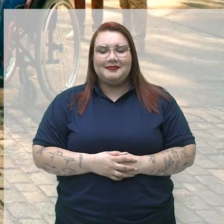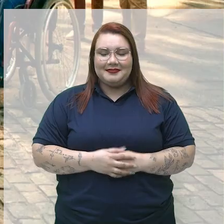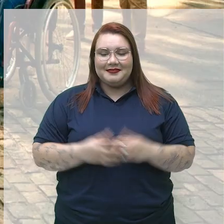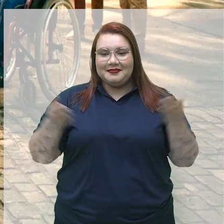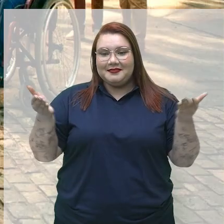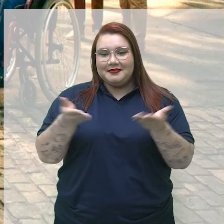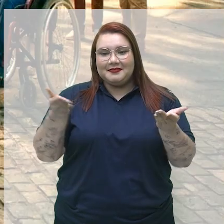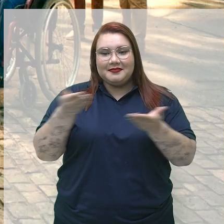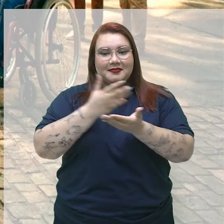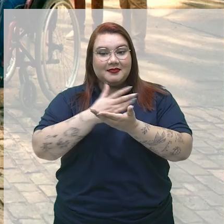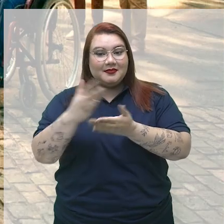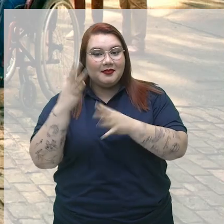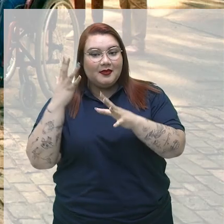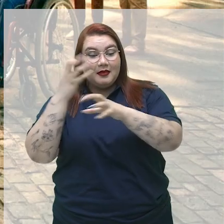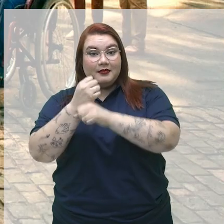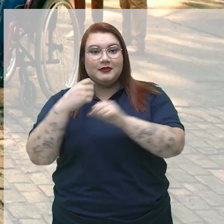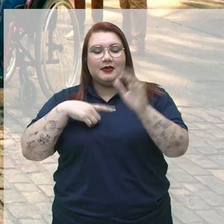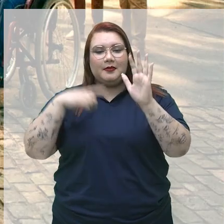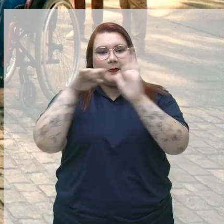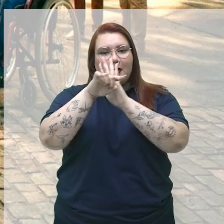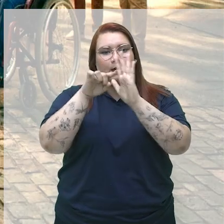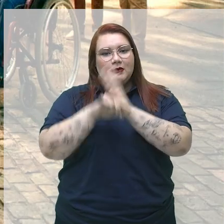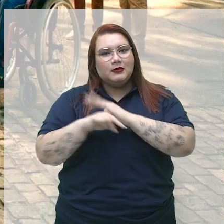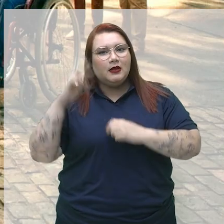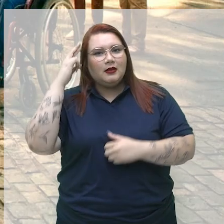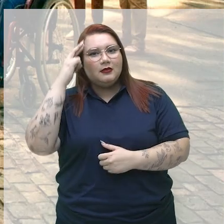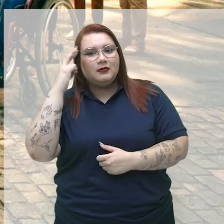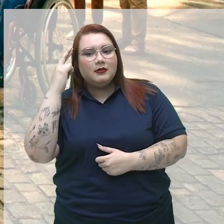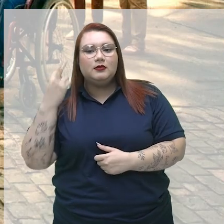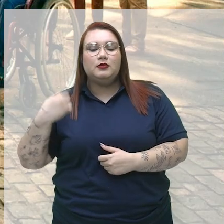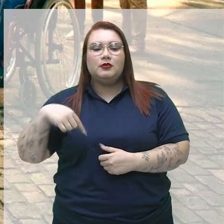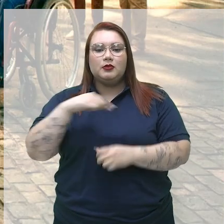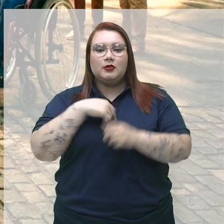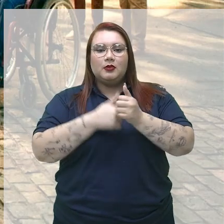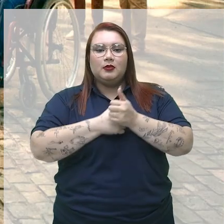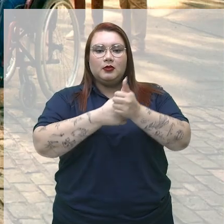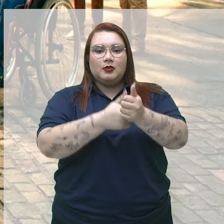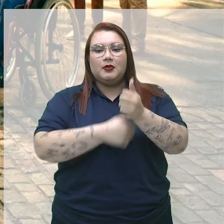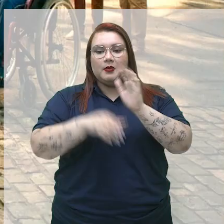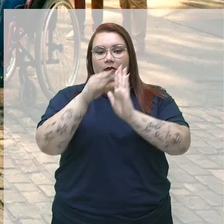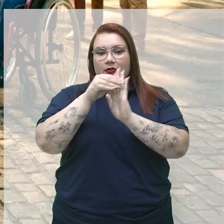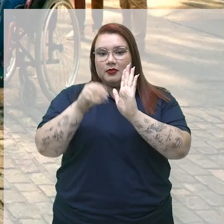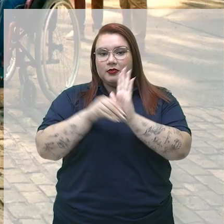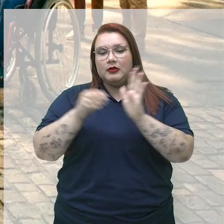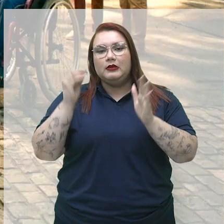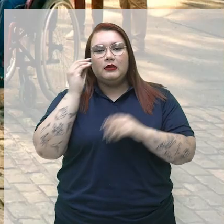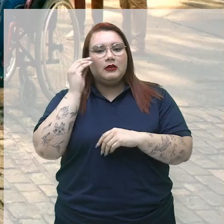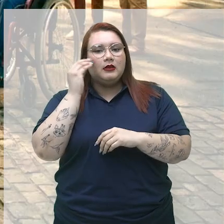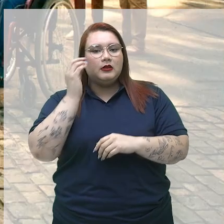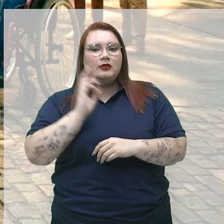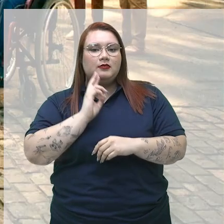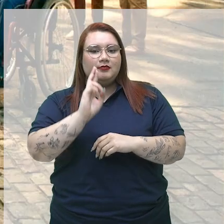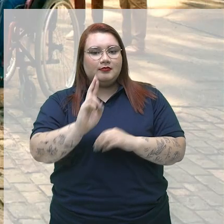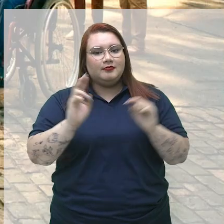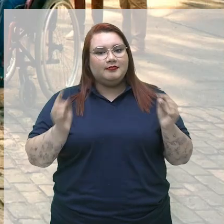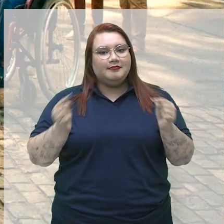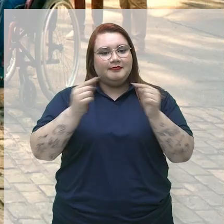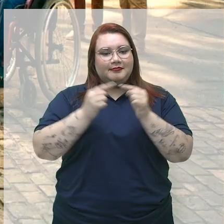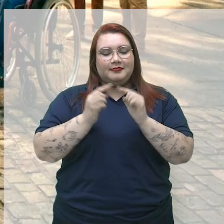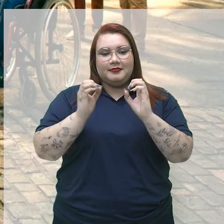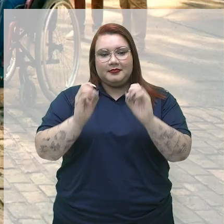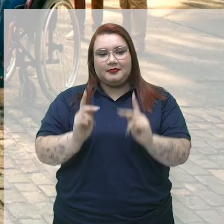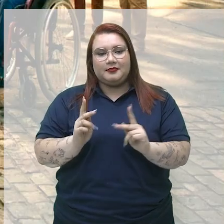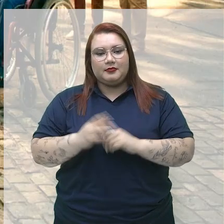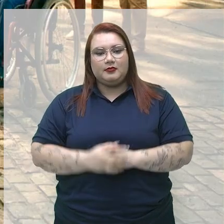Nada melhor do que começar nossa revisão com aquelas perguntinhas reflexivas, né, para a gente acompanhar o nosso conteúdo e tentar respondê-las, é claro